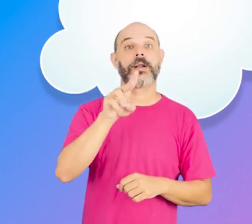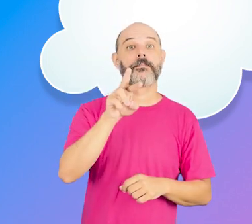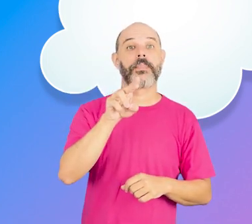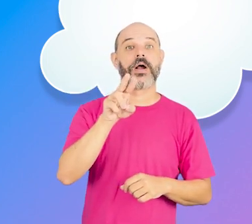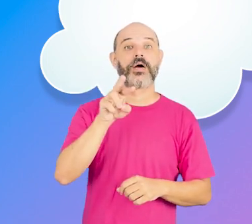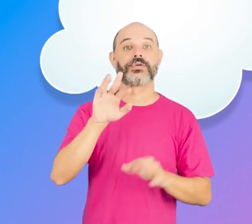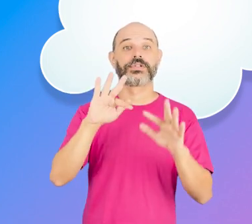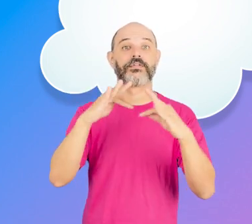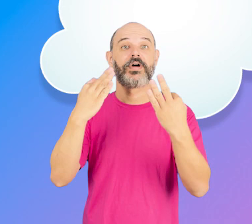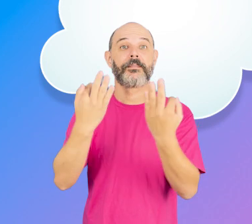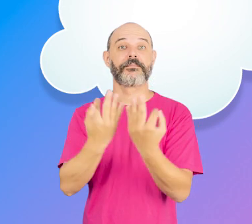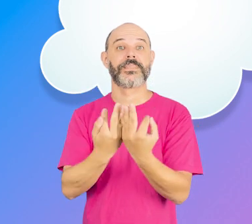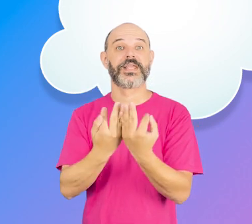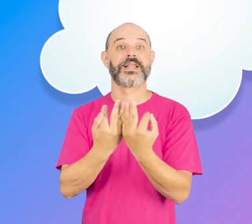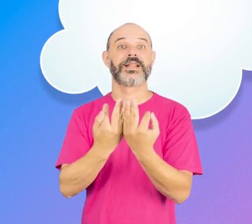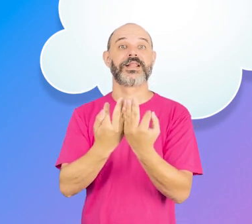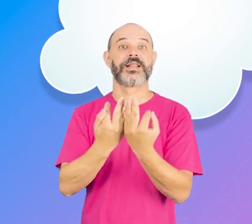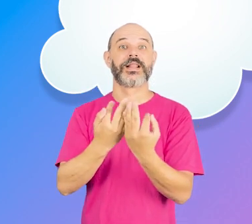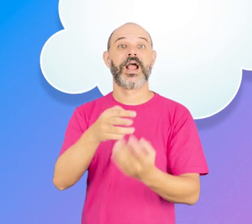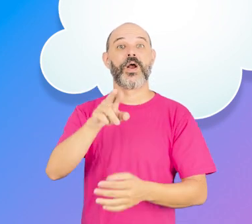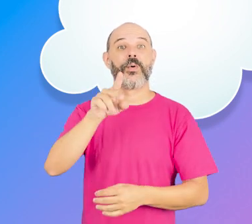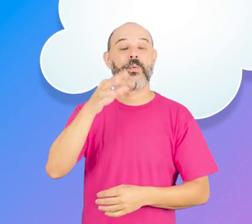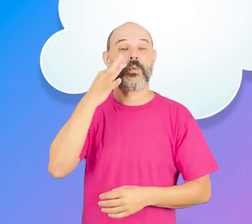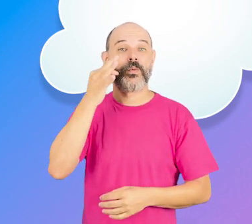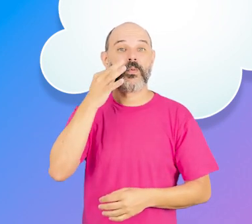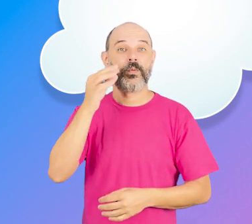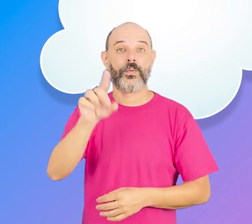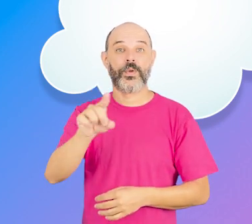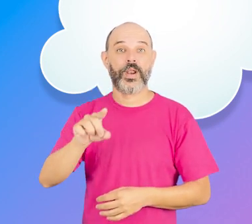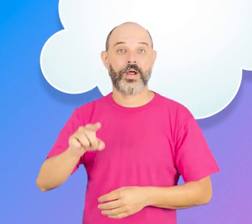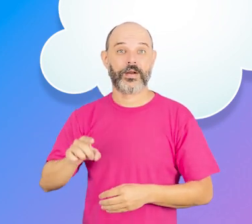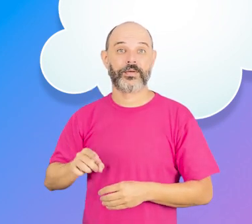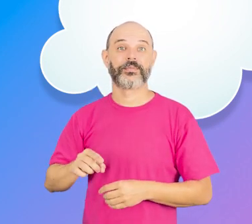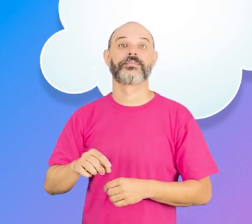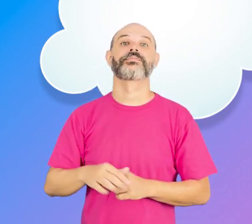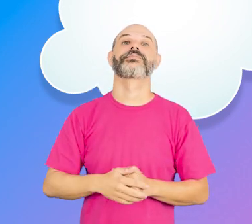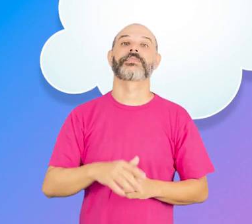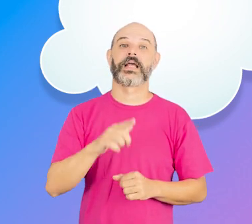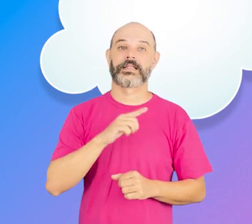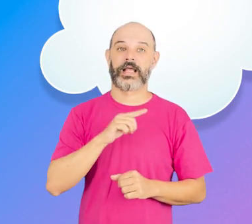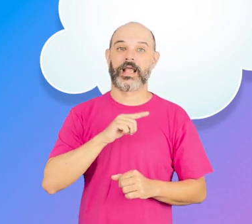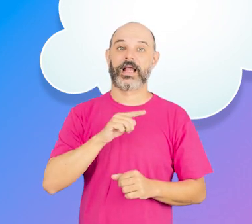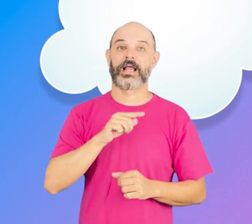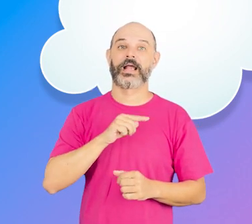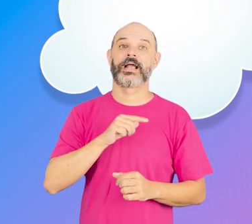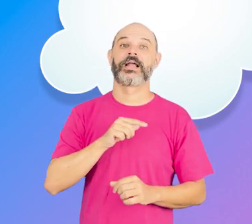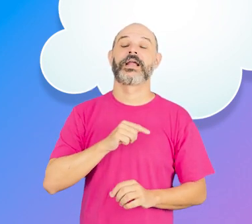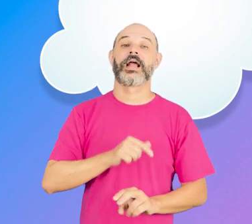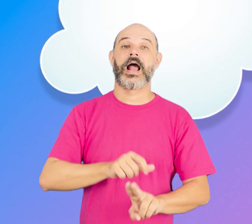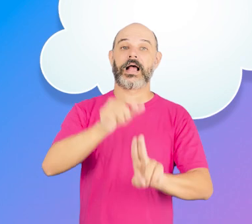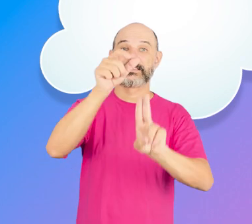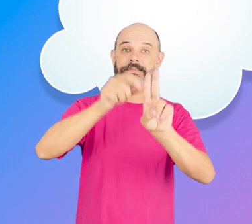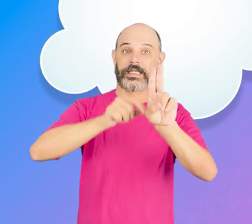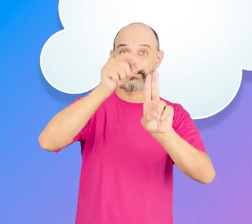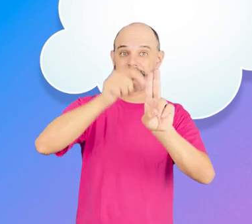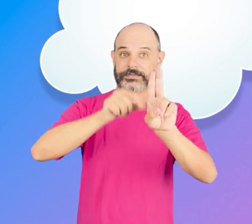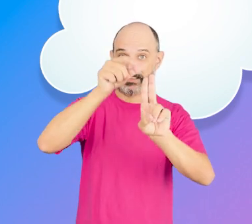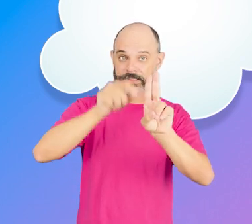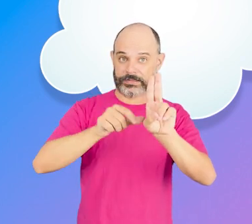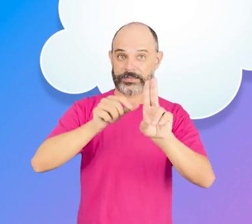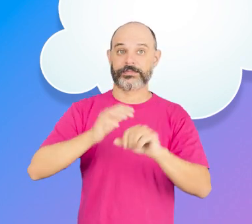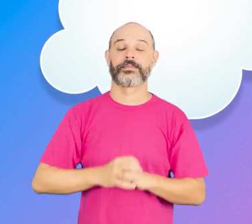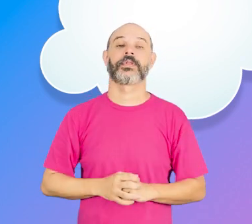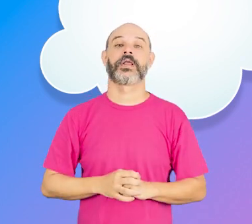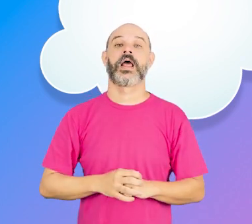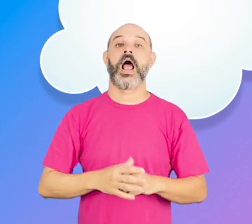família numerosa igual a do Léo. Ainda vamos aprender as dezenas. Mas antes disso,